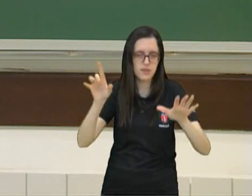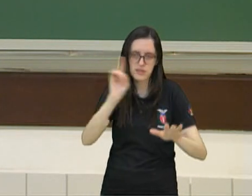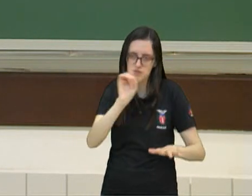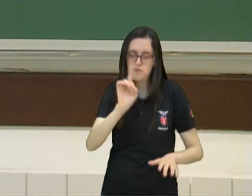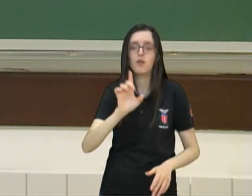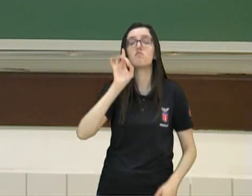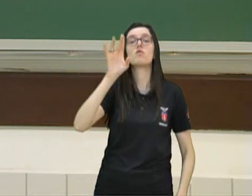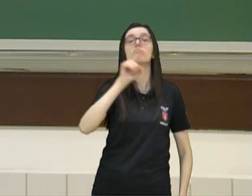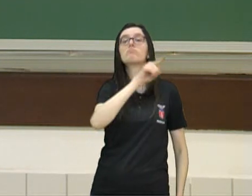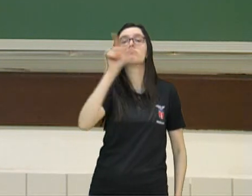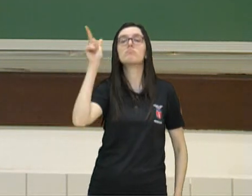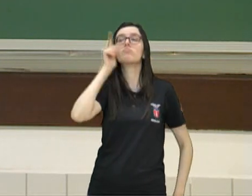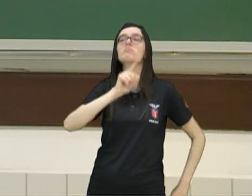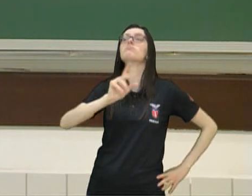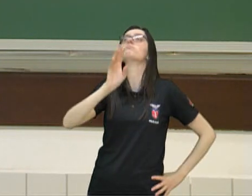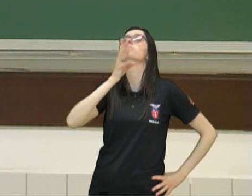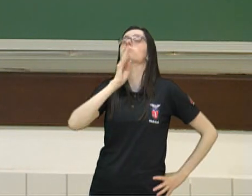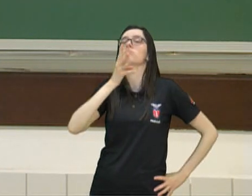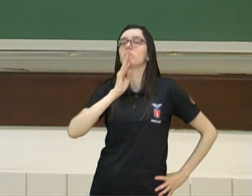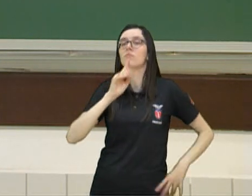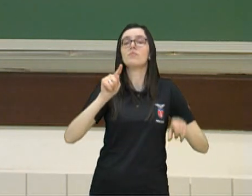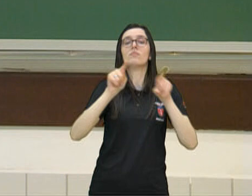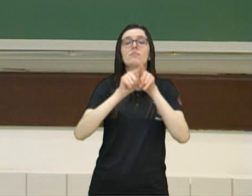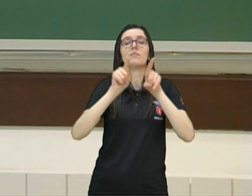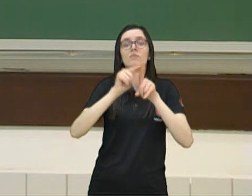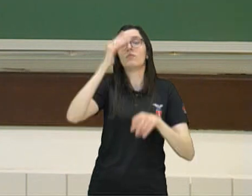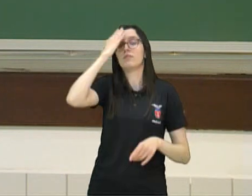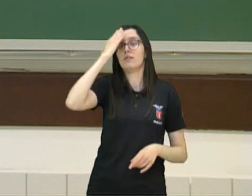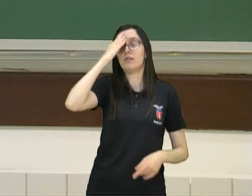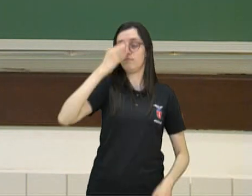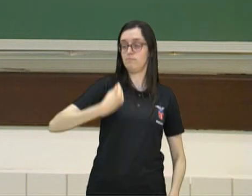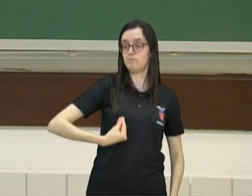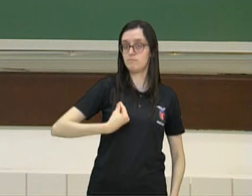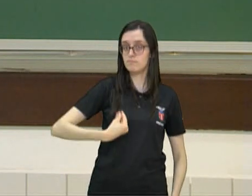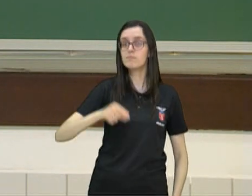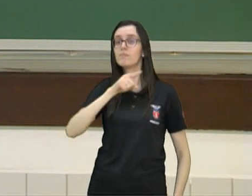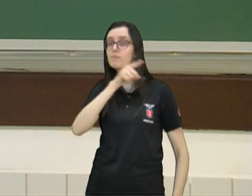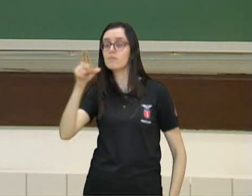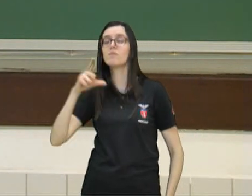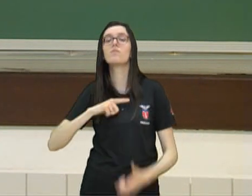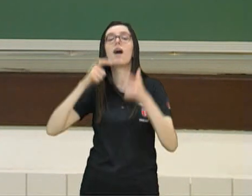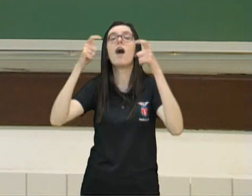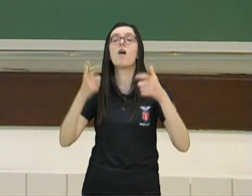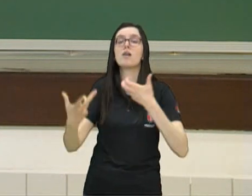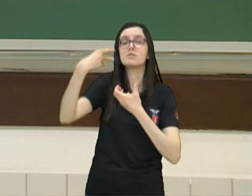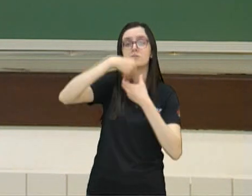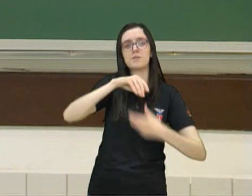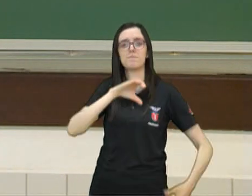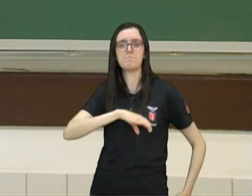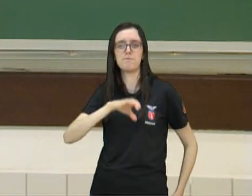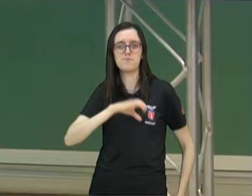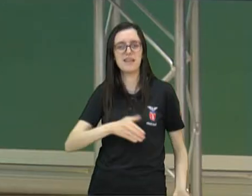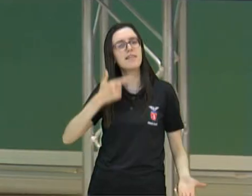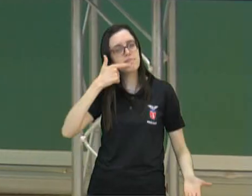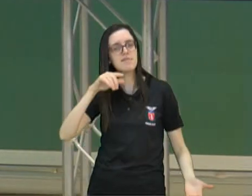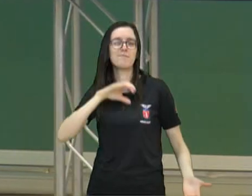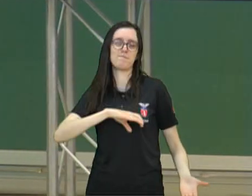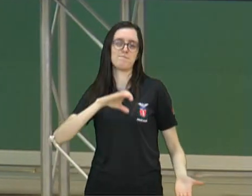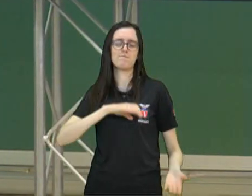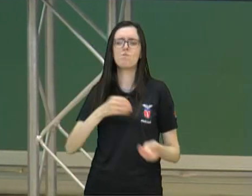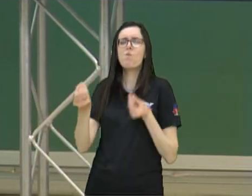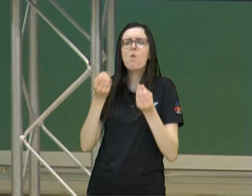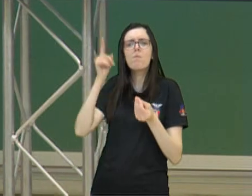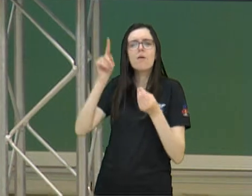é só para vocês conhecerem, saber que existe também isso em língua portuguesa. Como que é